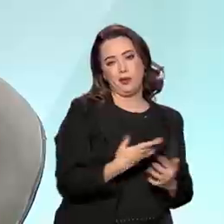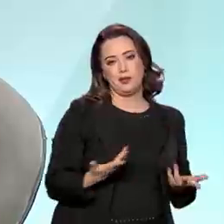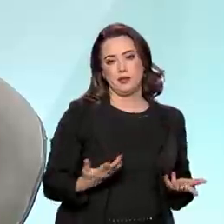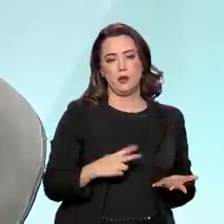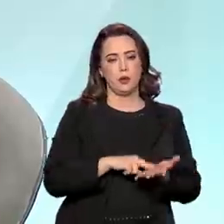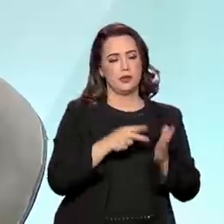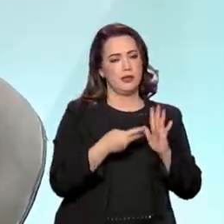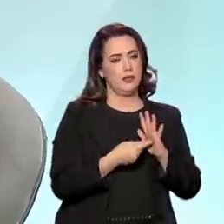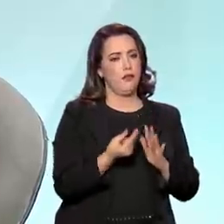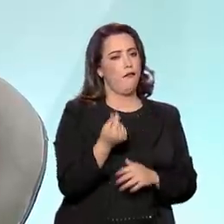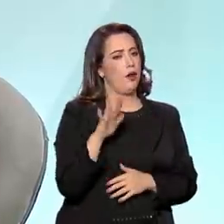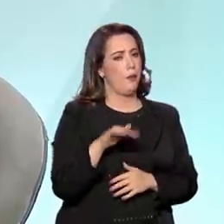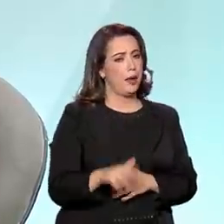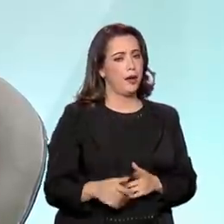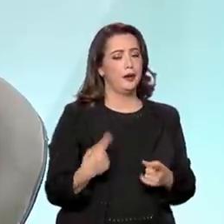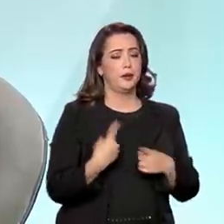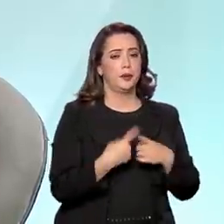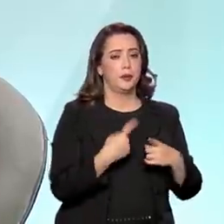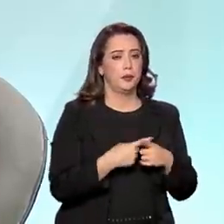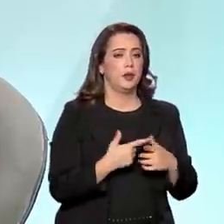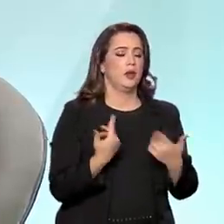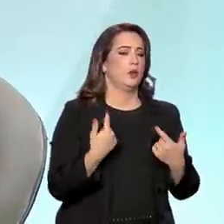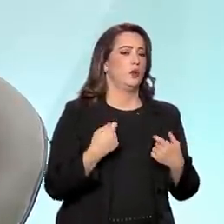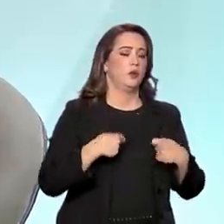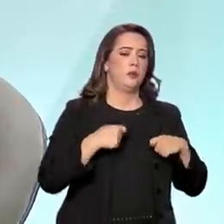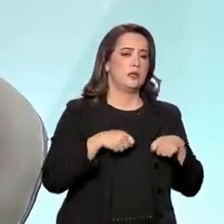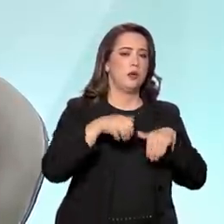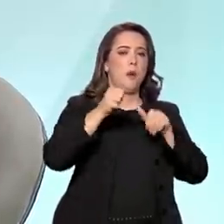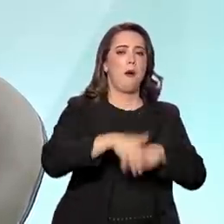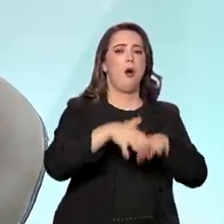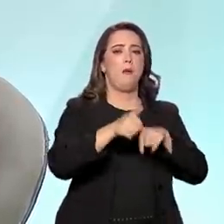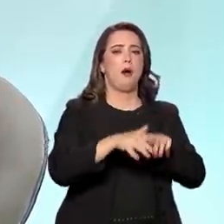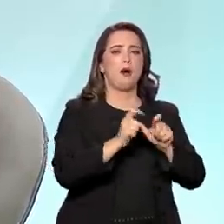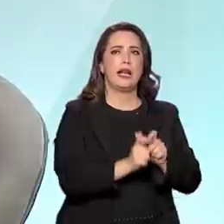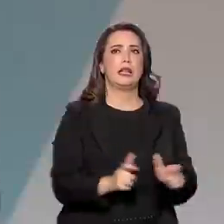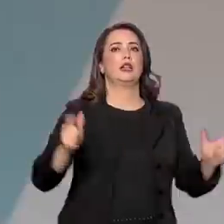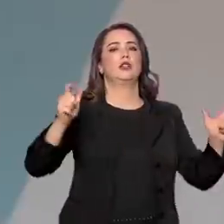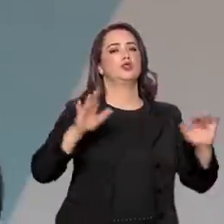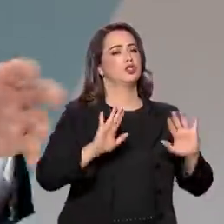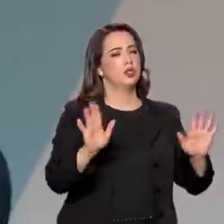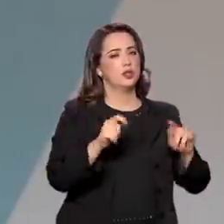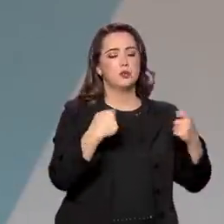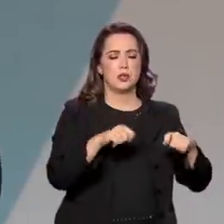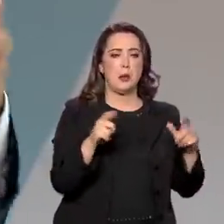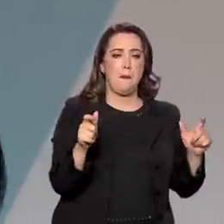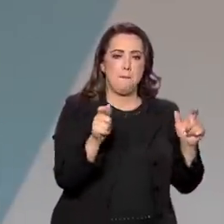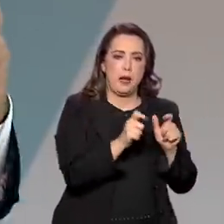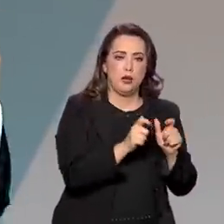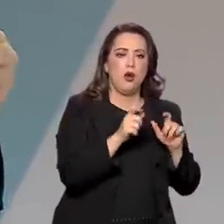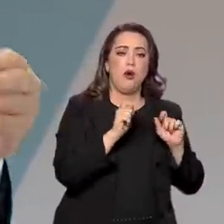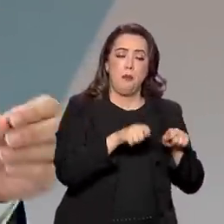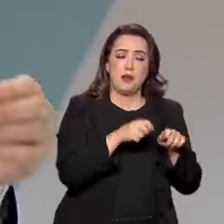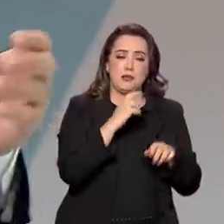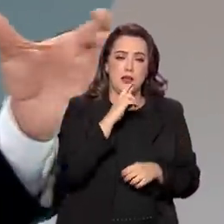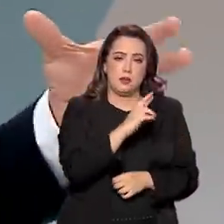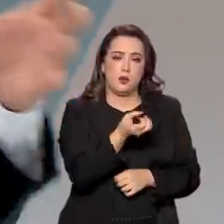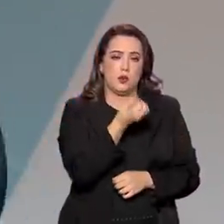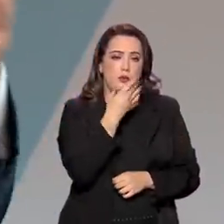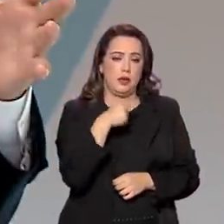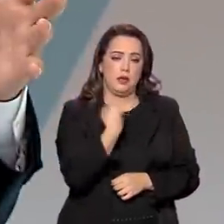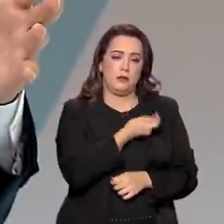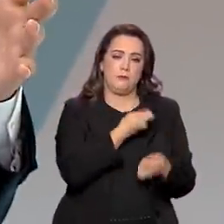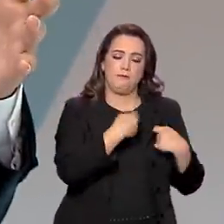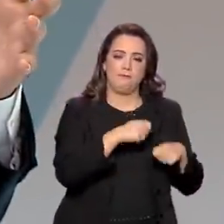profissional grande então você tem um exército númenor e que Ele atende a nossa necessidade aqui até porque o espectador né